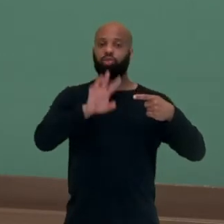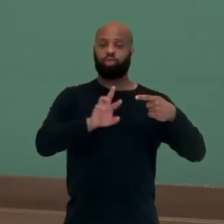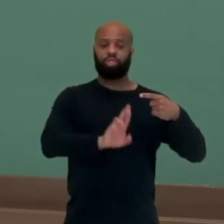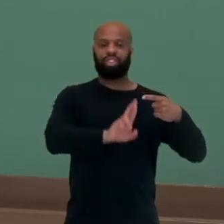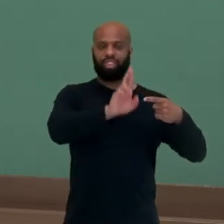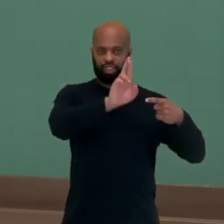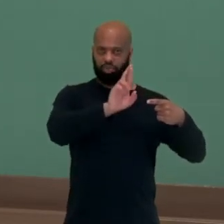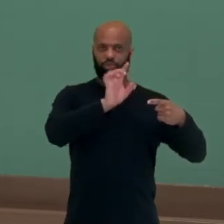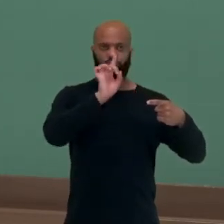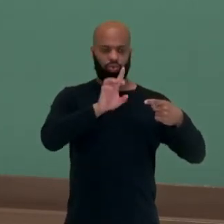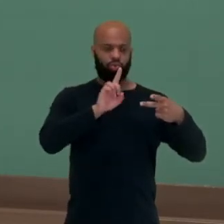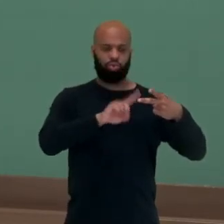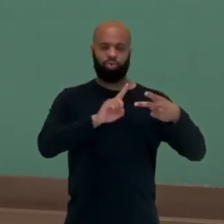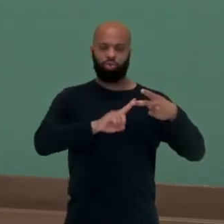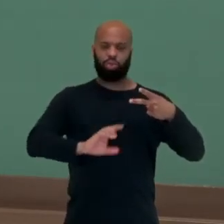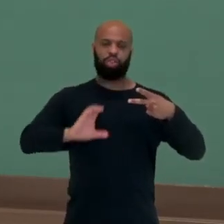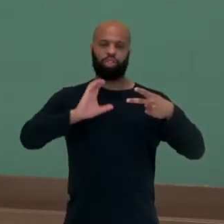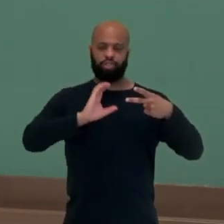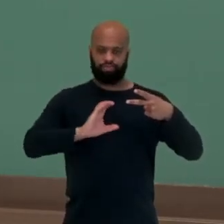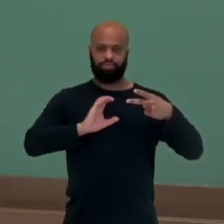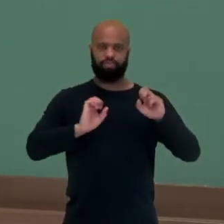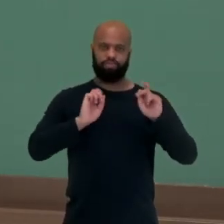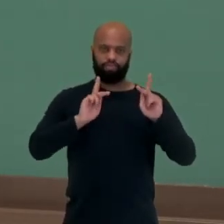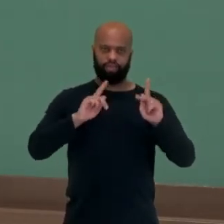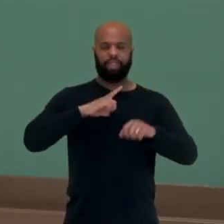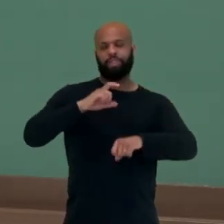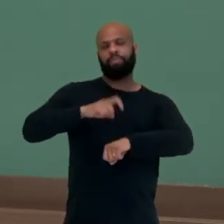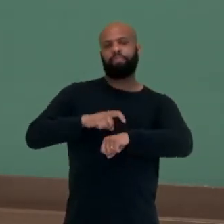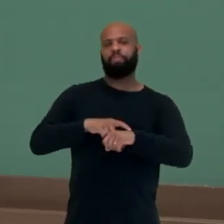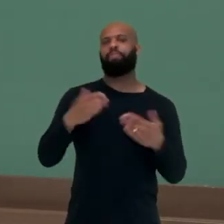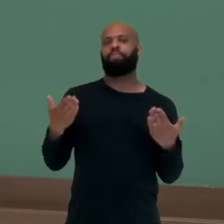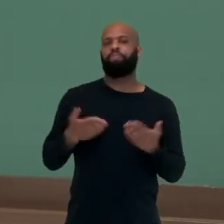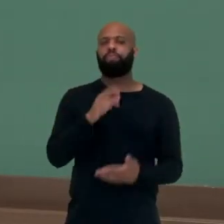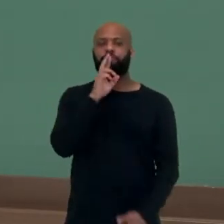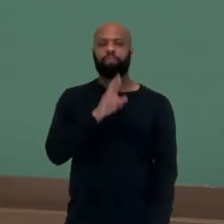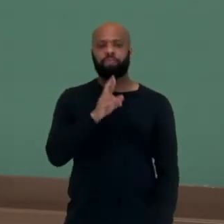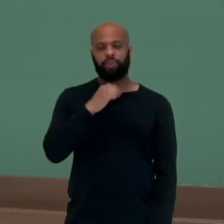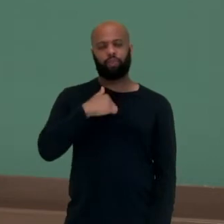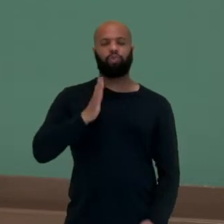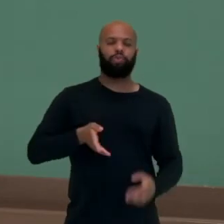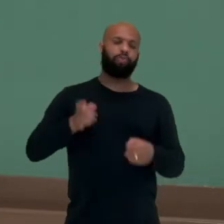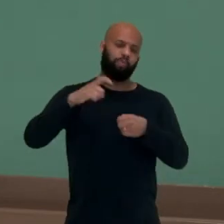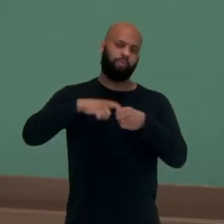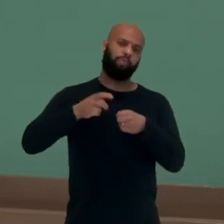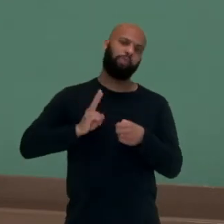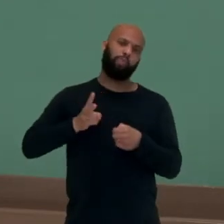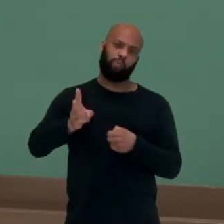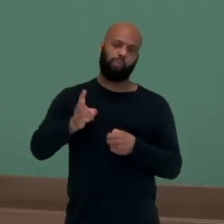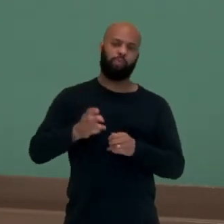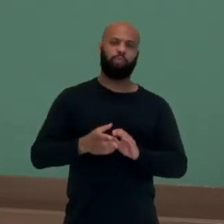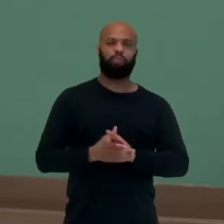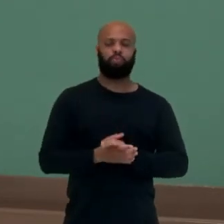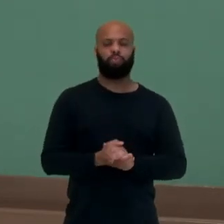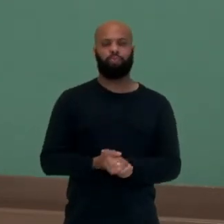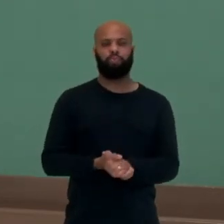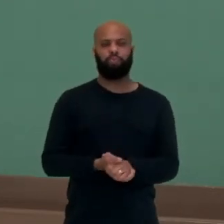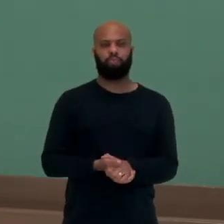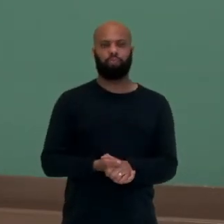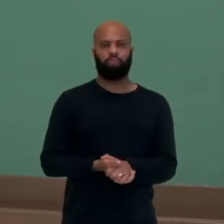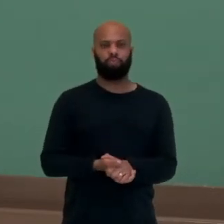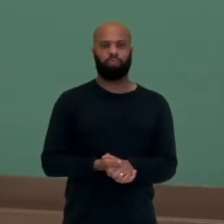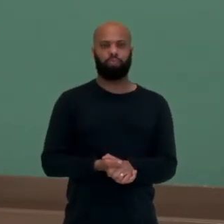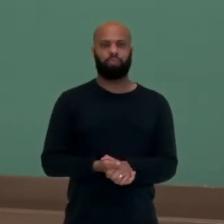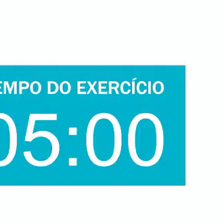só parte real ou só imaginário puro. Vou dar um tempinho para vocês resolverem e já voltamos a conferir o resultado que